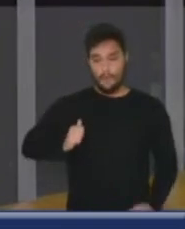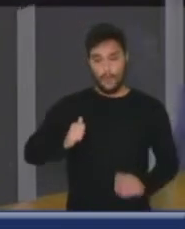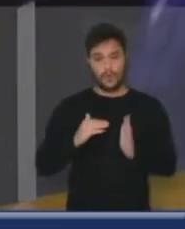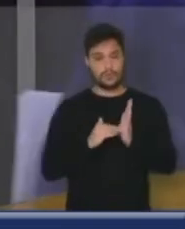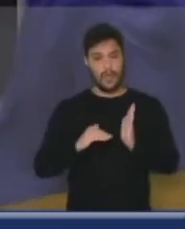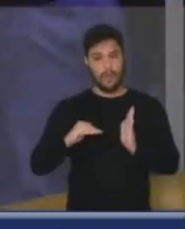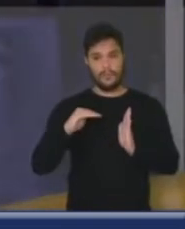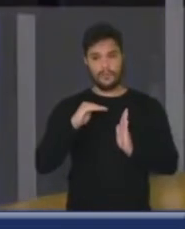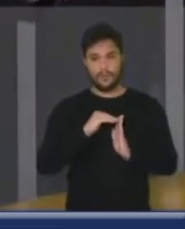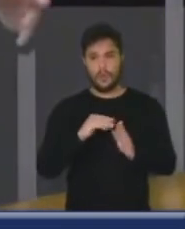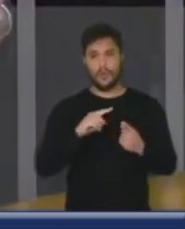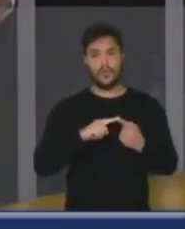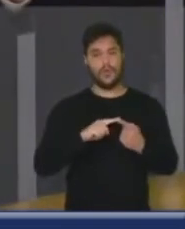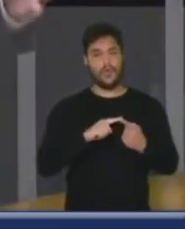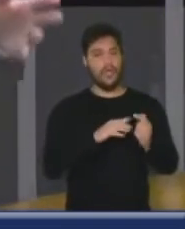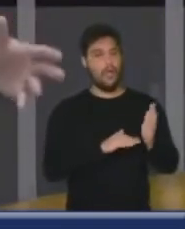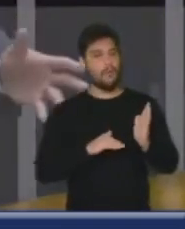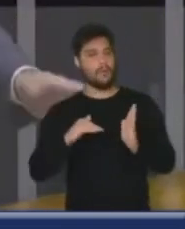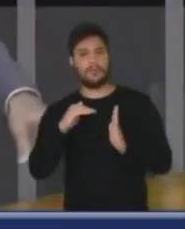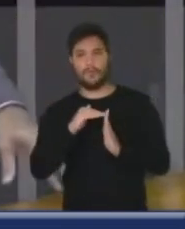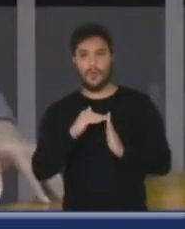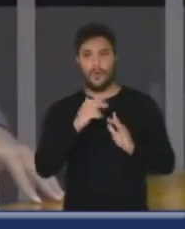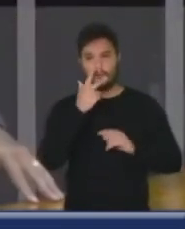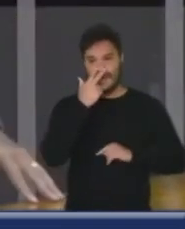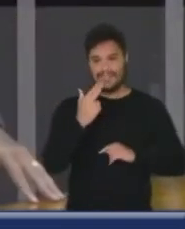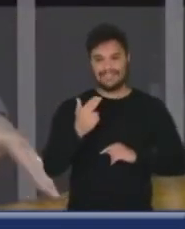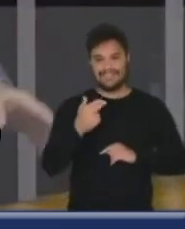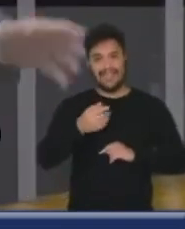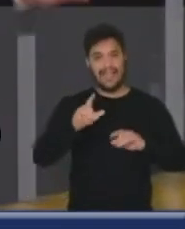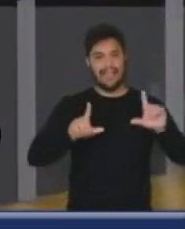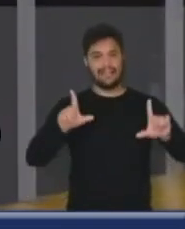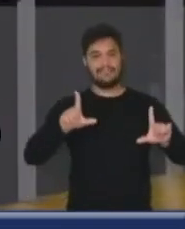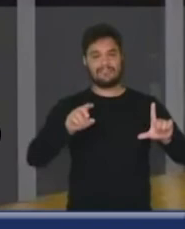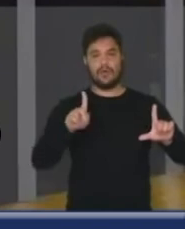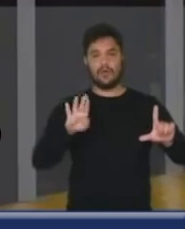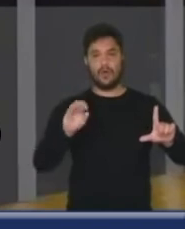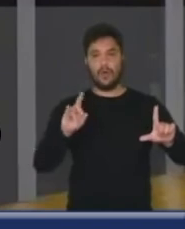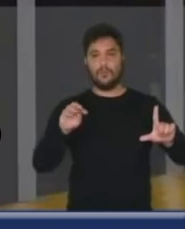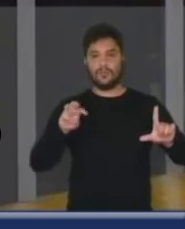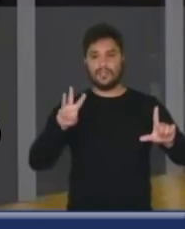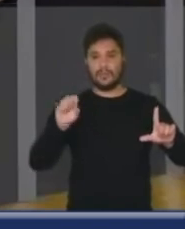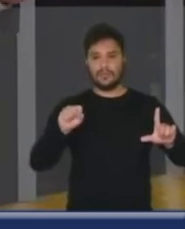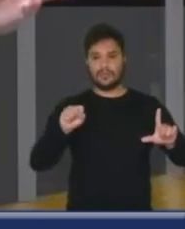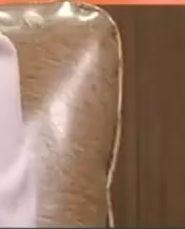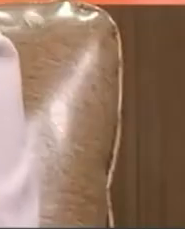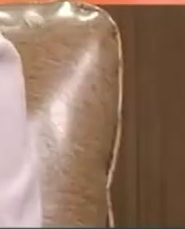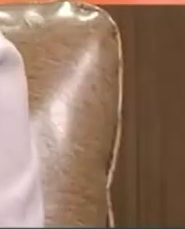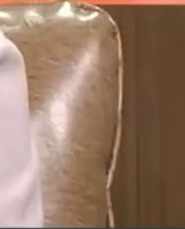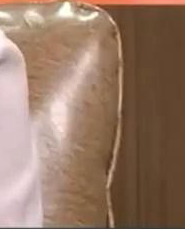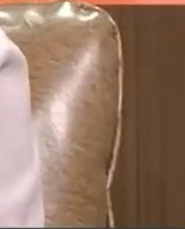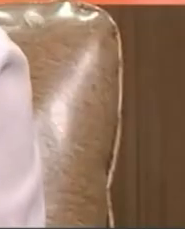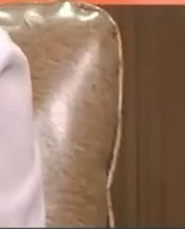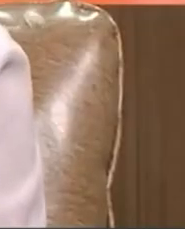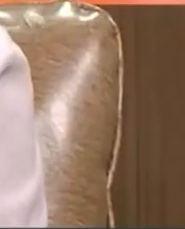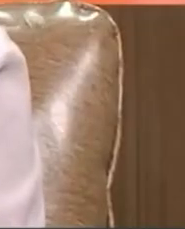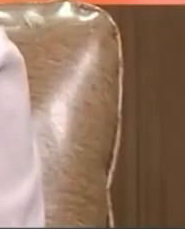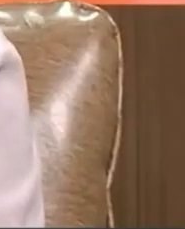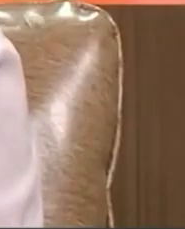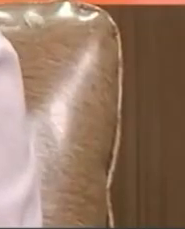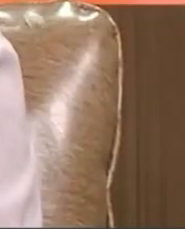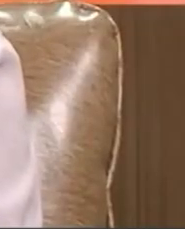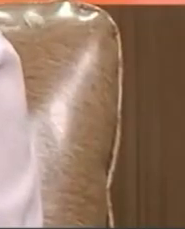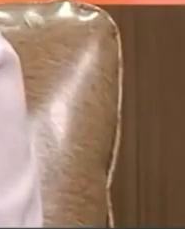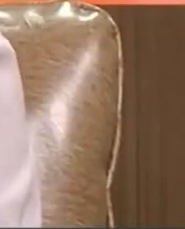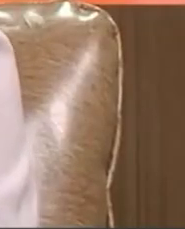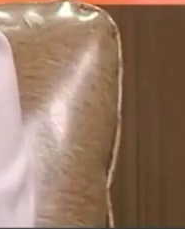não sei o quê, e parecia até aquela repórter da Globo News que travava. O que mais que ele aumentou? É, ele tem tido várias